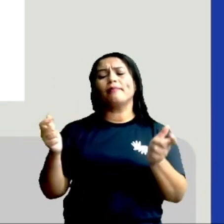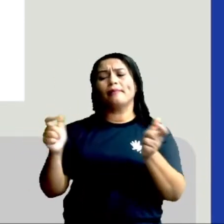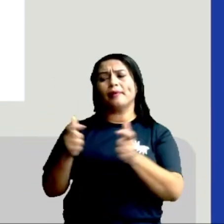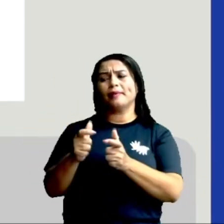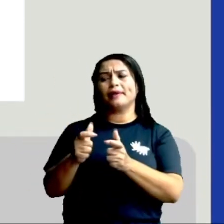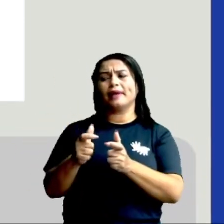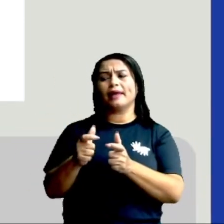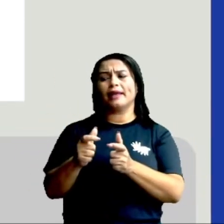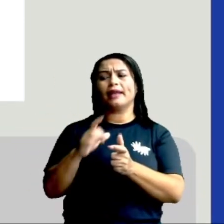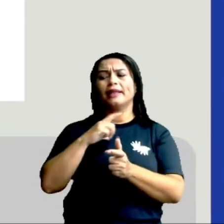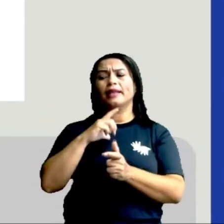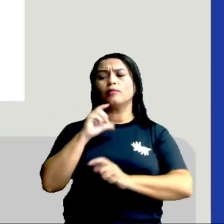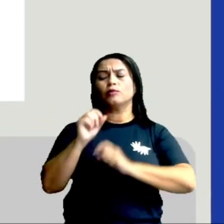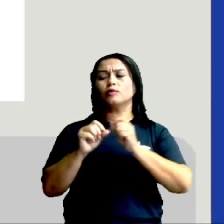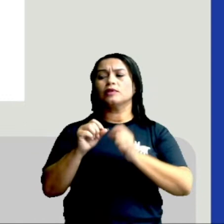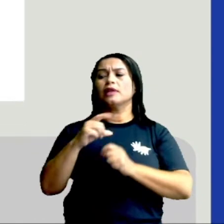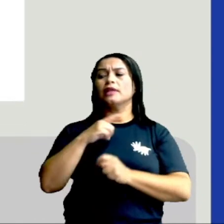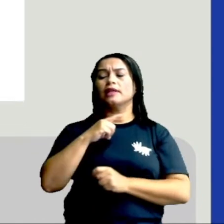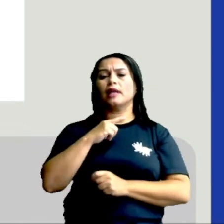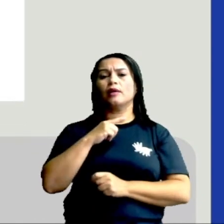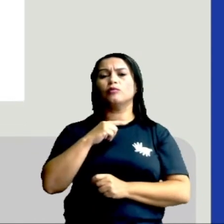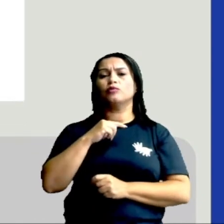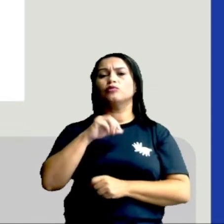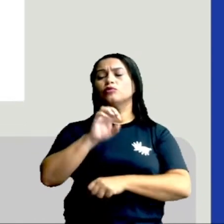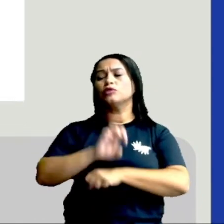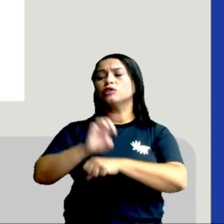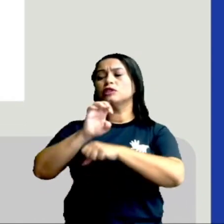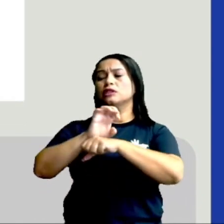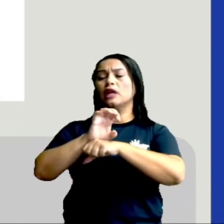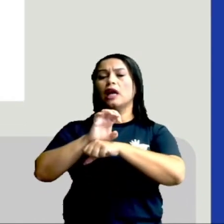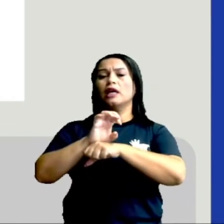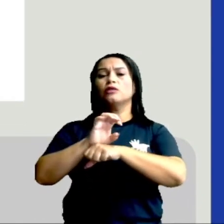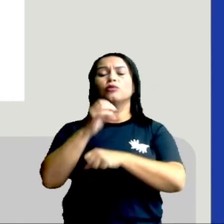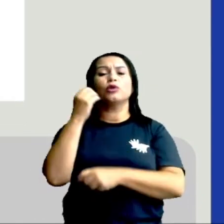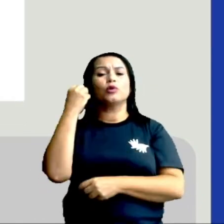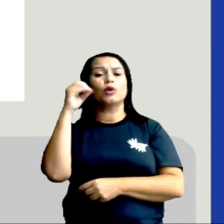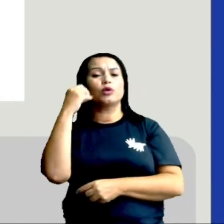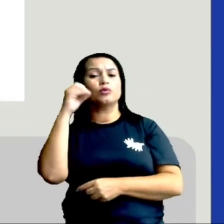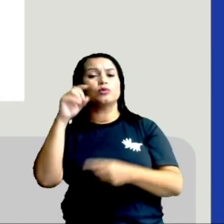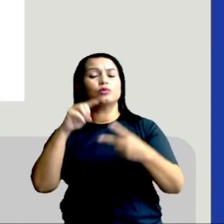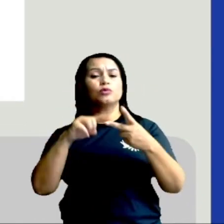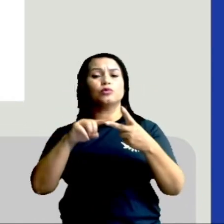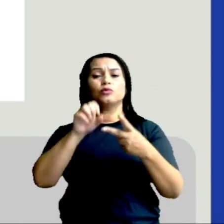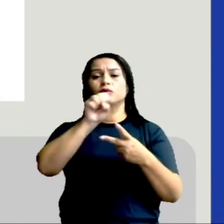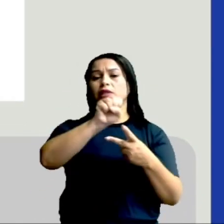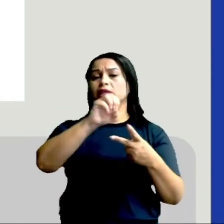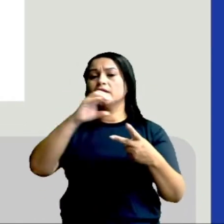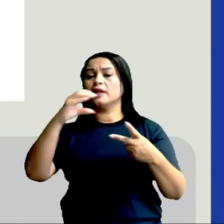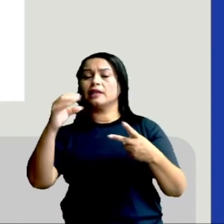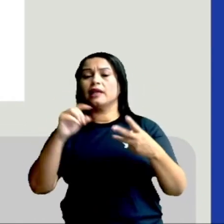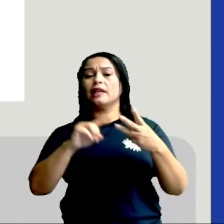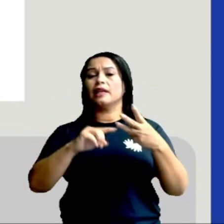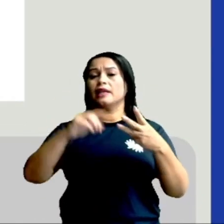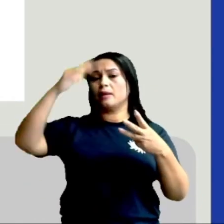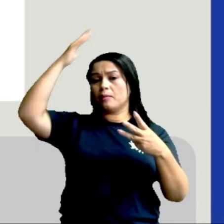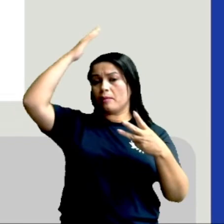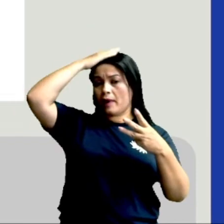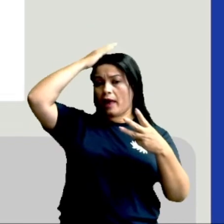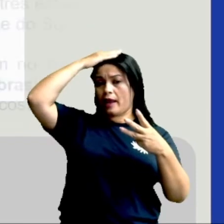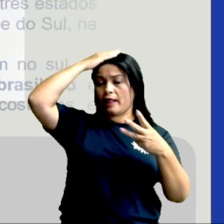pequena. Temos aqui o destaque para os estados do Rio Grande do Sul, Santa Catarina e Paraná.